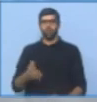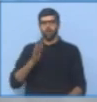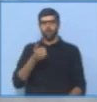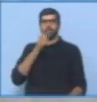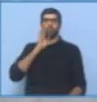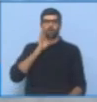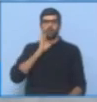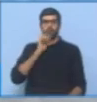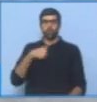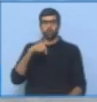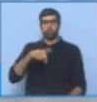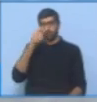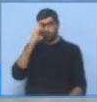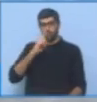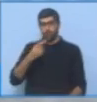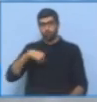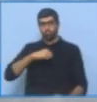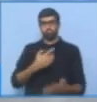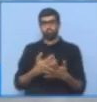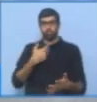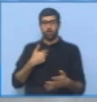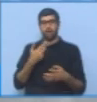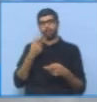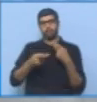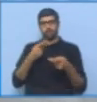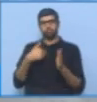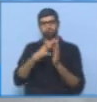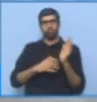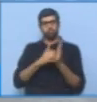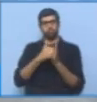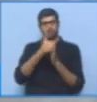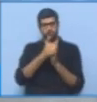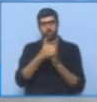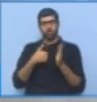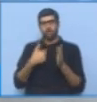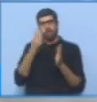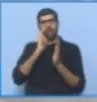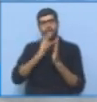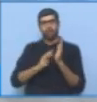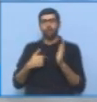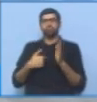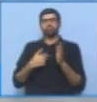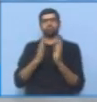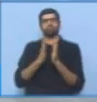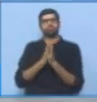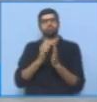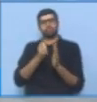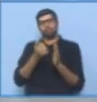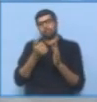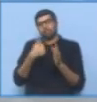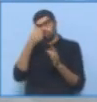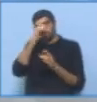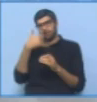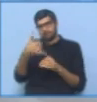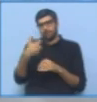Olá, muito boa tarde. Neste dia sublinhamos a análise dos textos bíblicos que serão lidos nas Eucaristias do próximo domingo. É